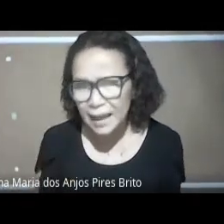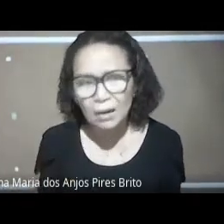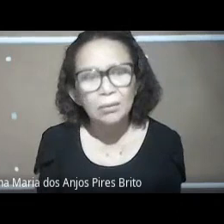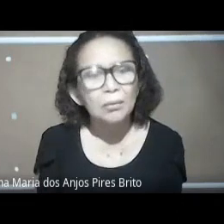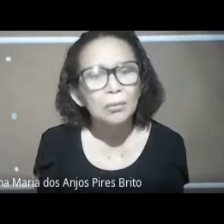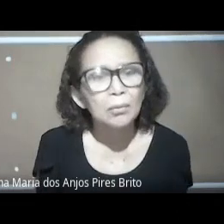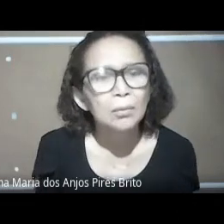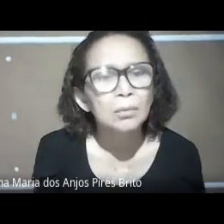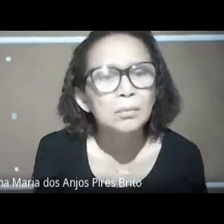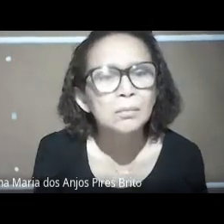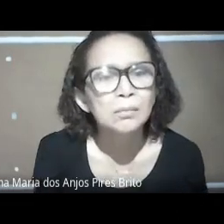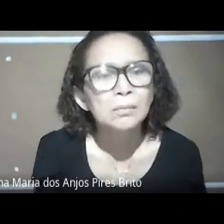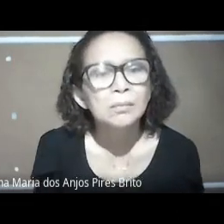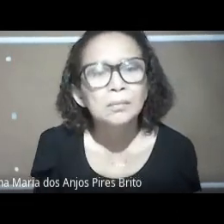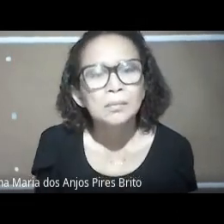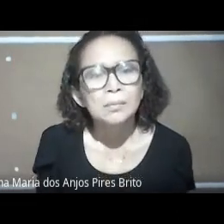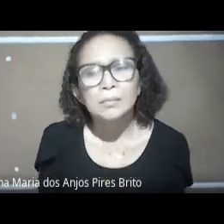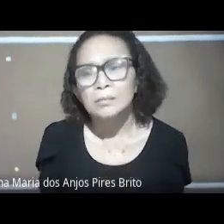têm sinal?